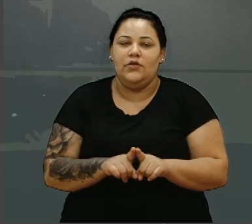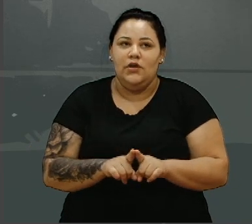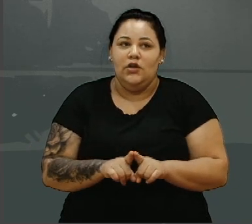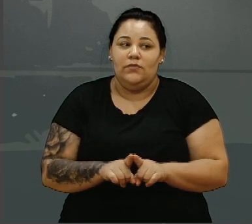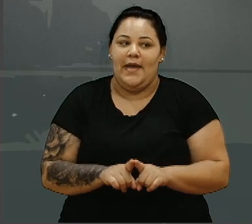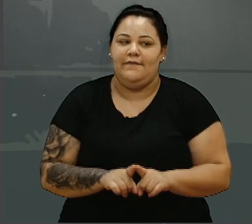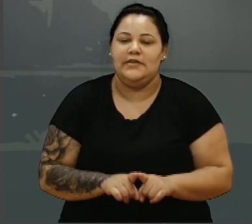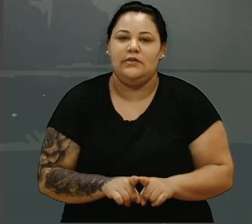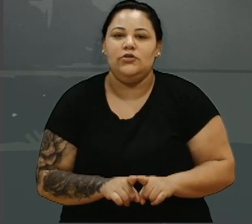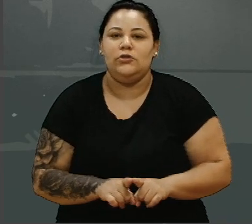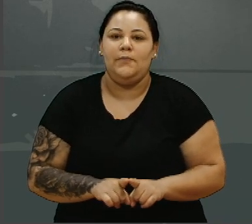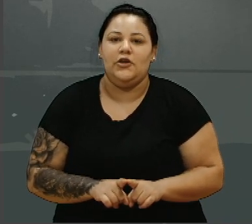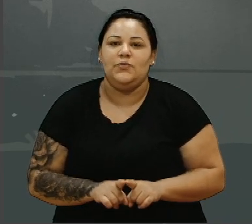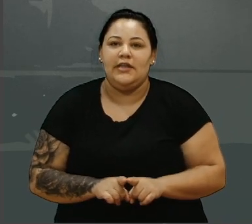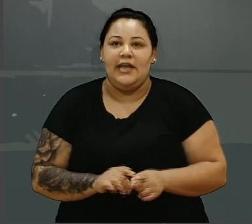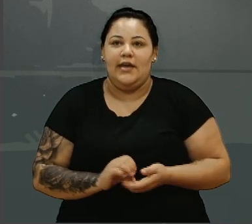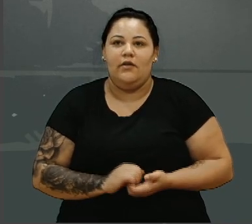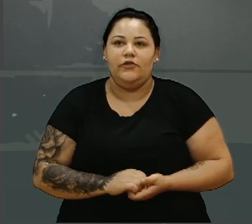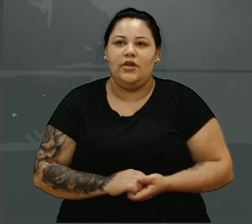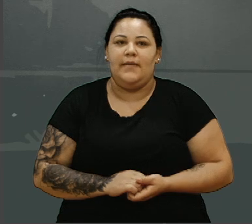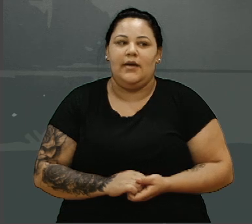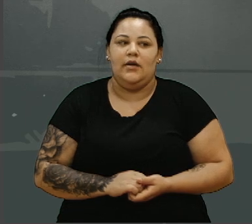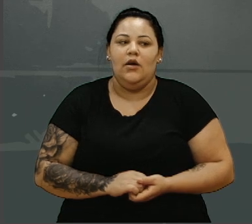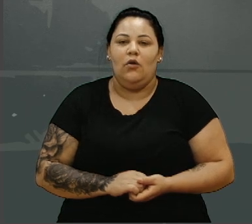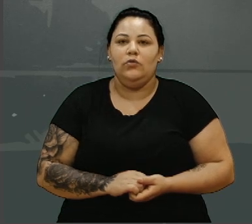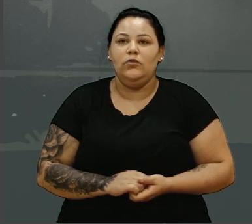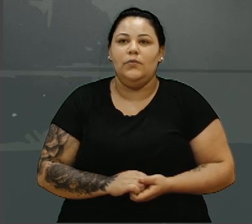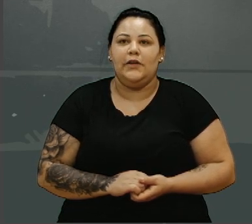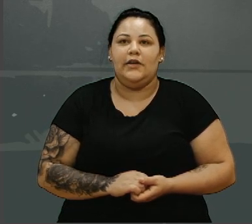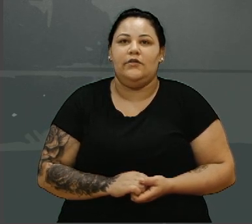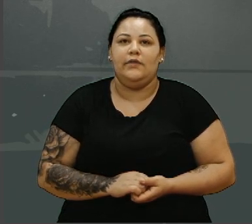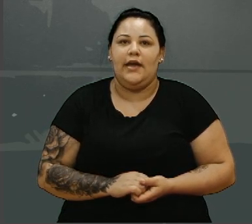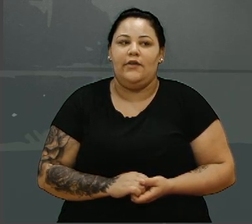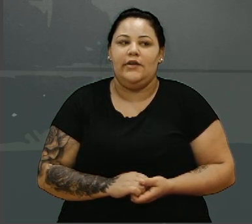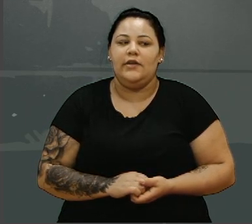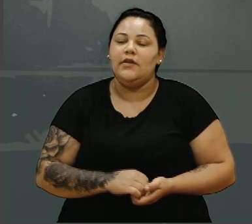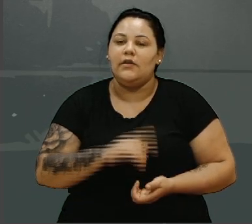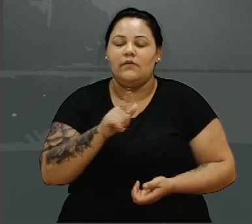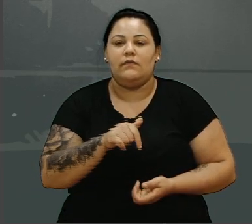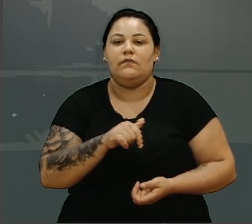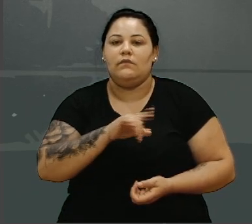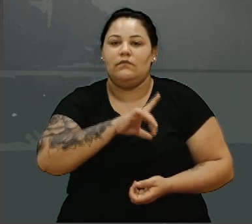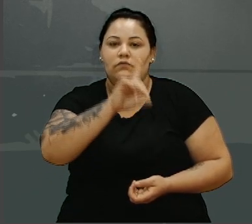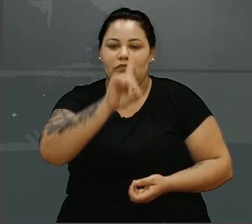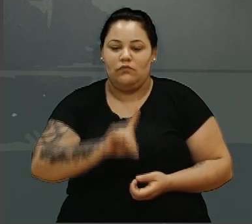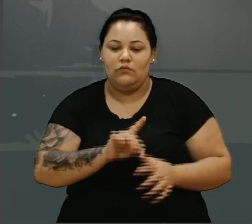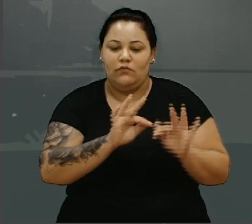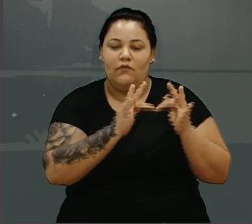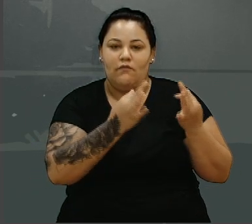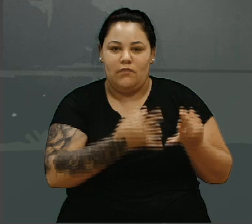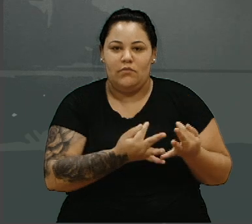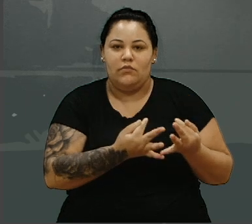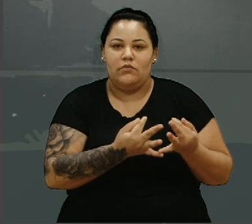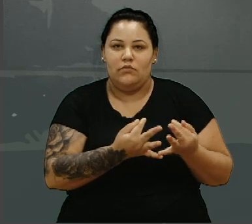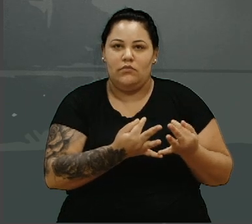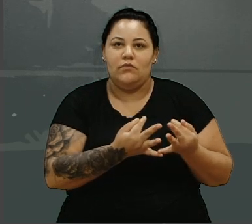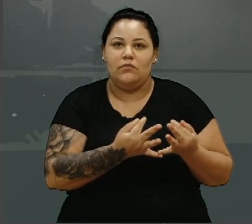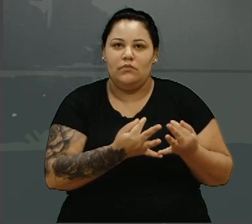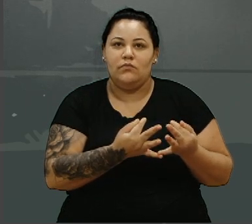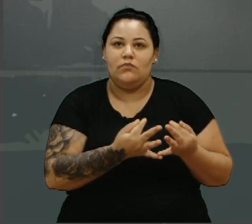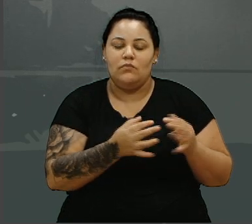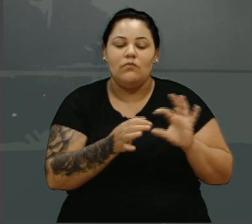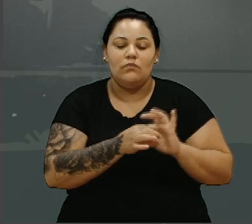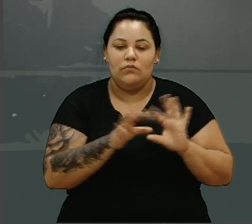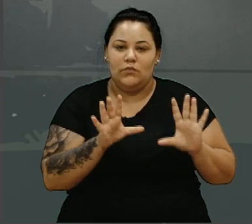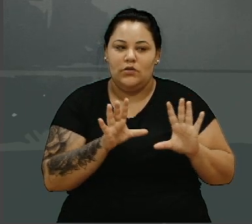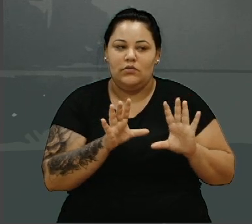Próxima tela, por favor. Está aí. Em defesa dos direitos das famílias, nosso compromisso é com a